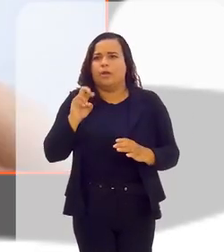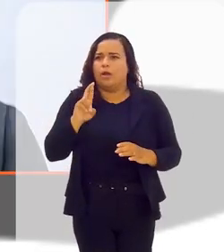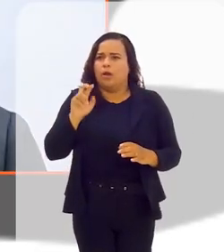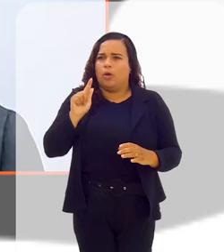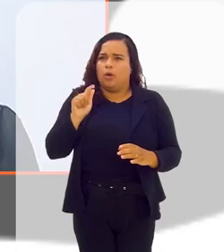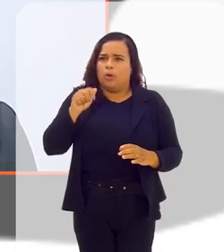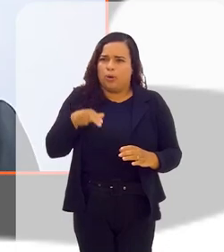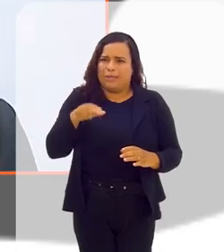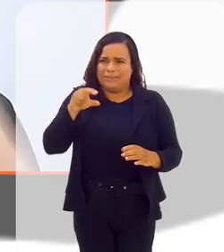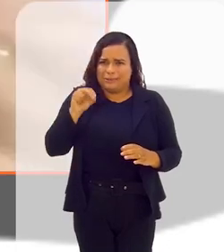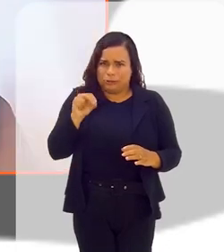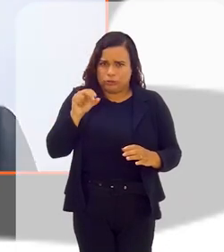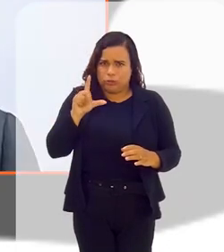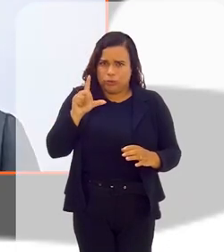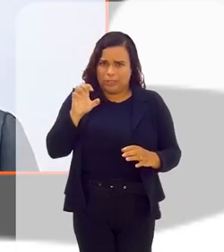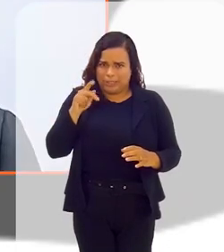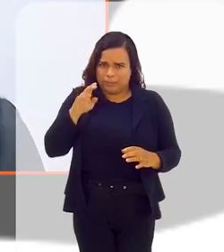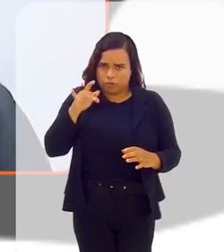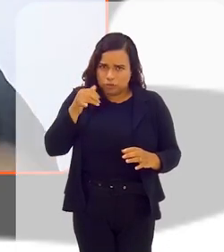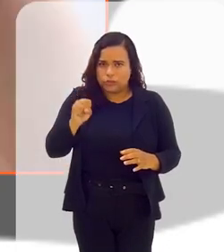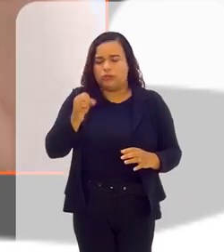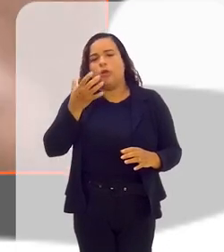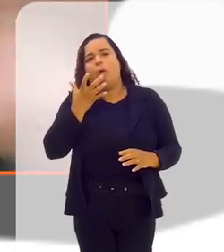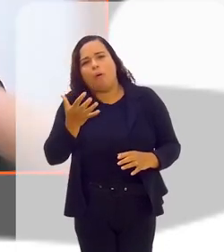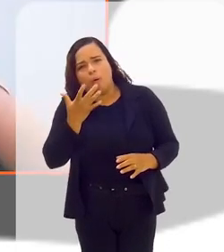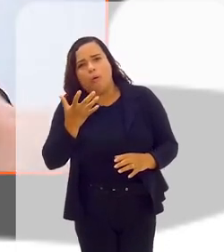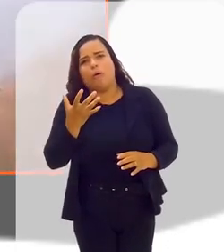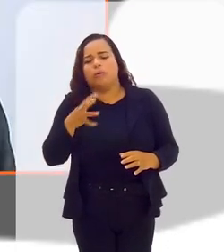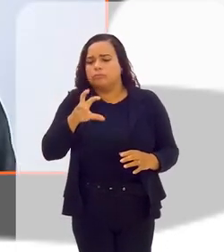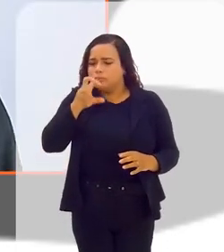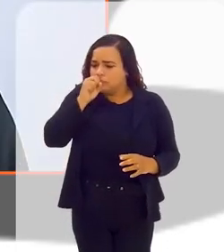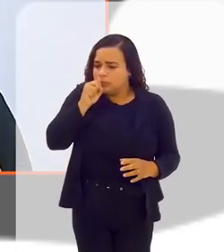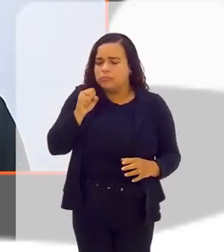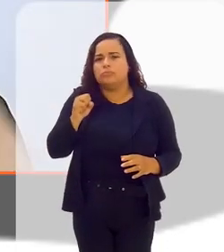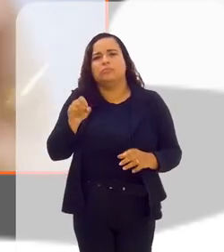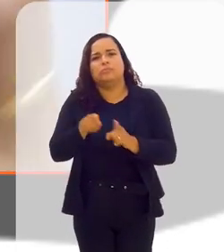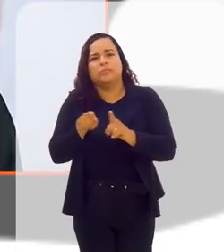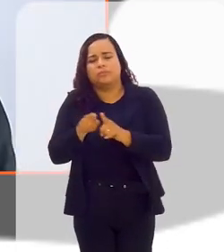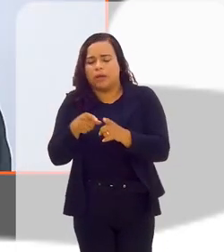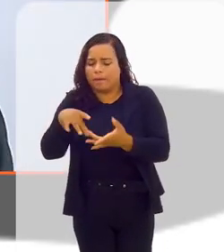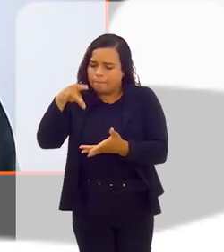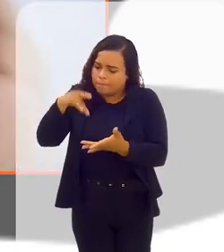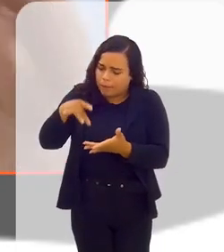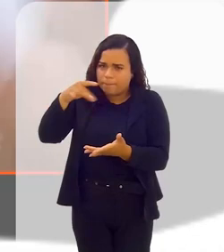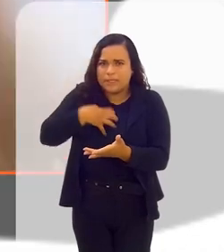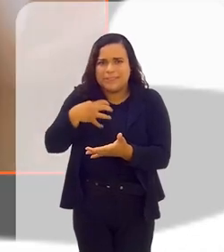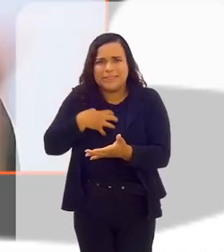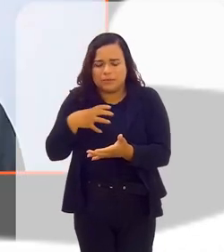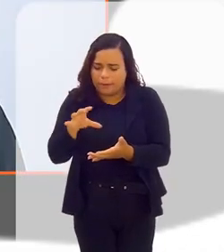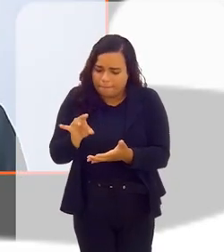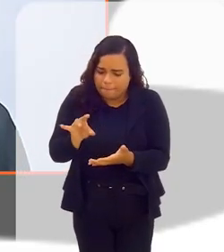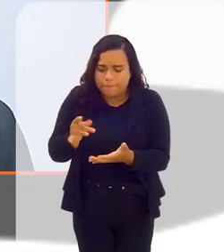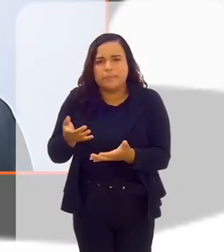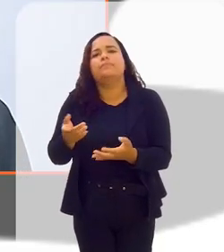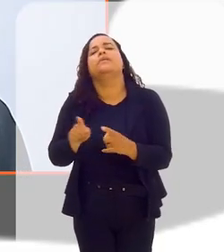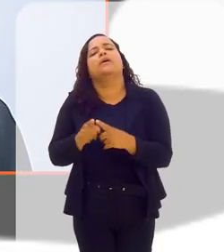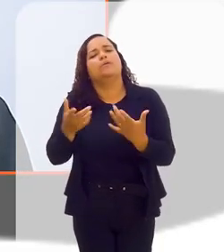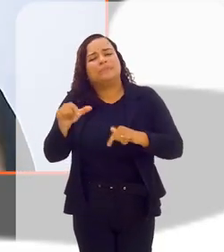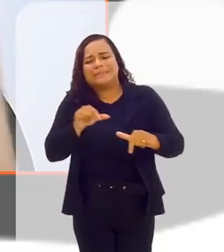características organolépticas, cor, odor e aspecto. E você tem que sempre fazer essa alquimia, essa mágica, esse